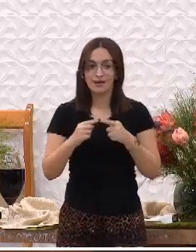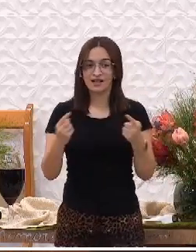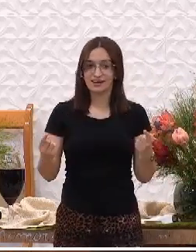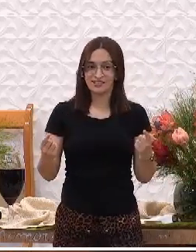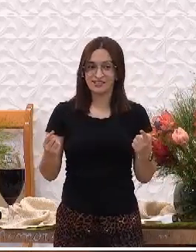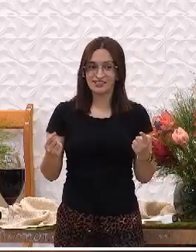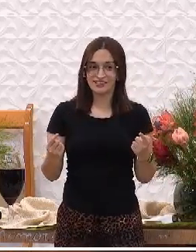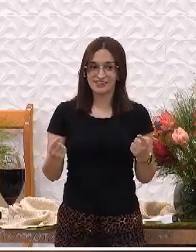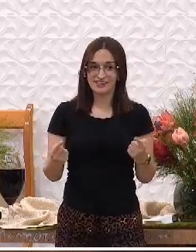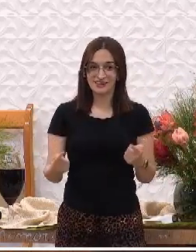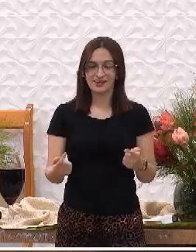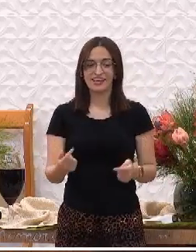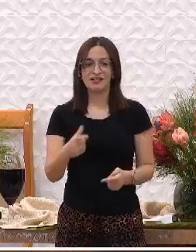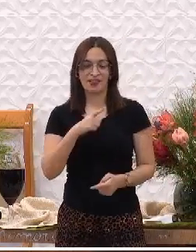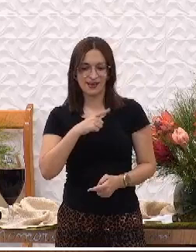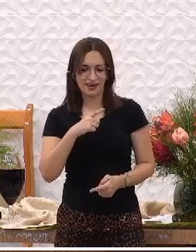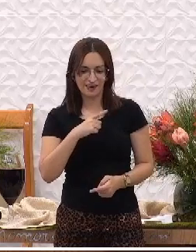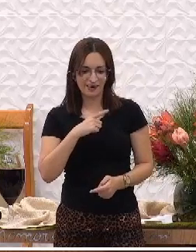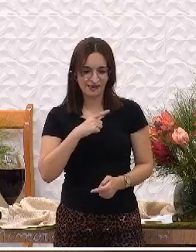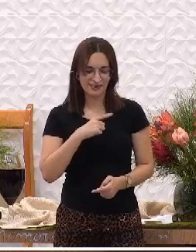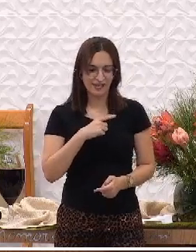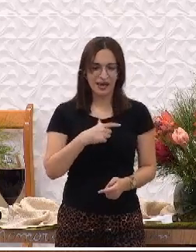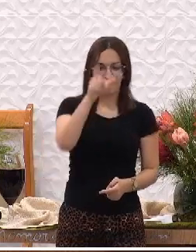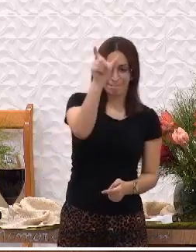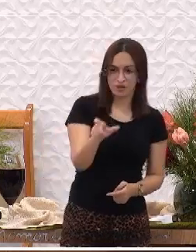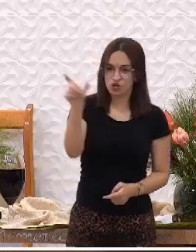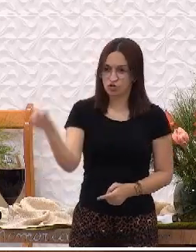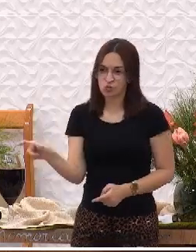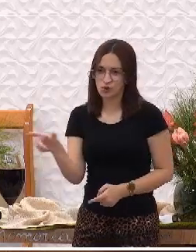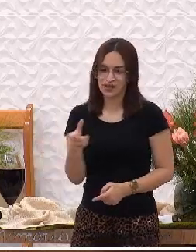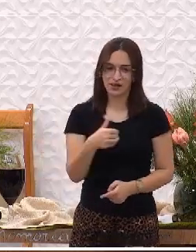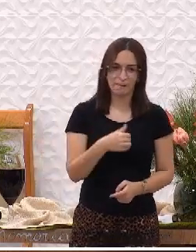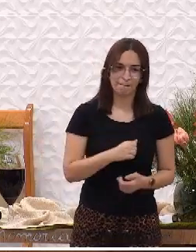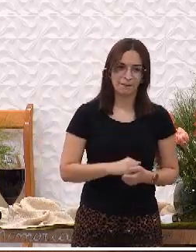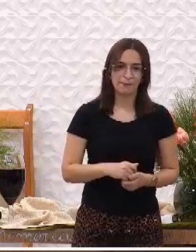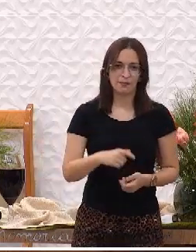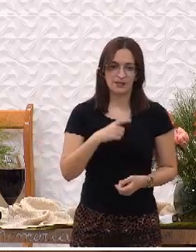igreja presbiteriana, seja em Gana e seja no Brasil. Obrigado.